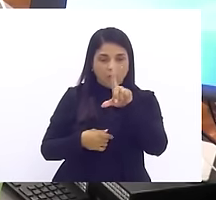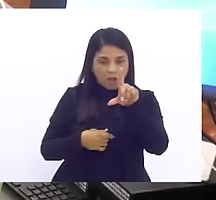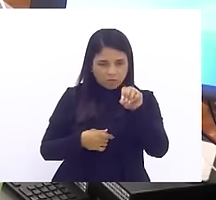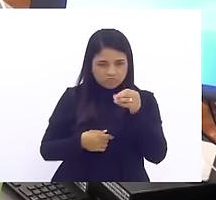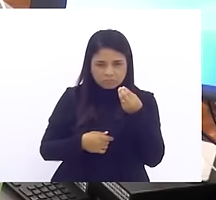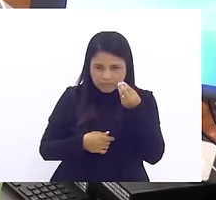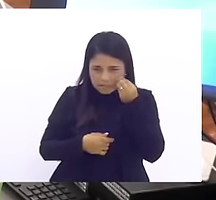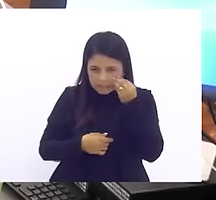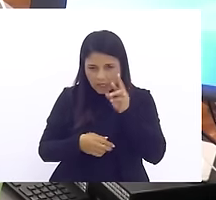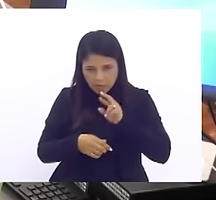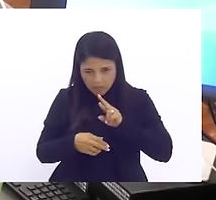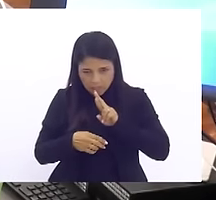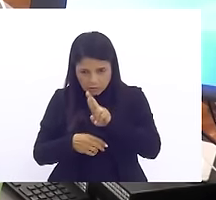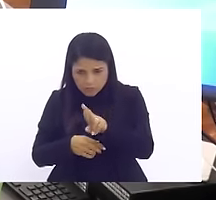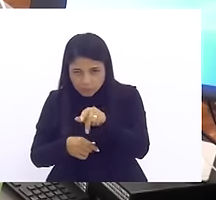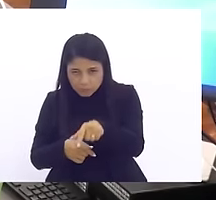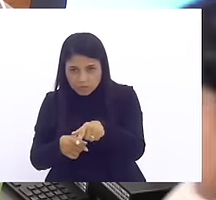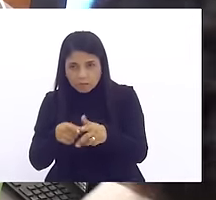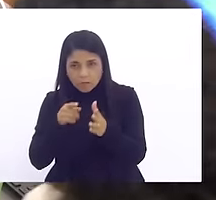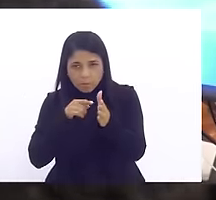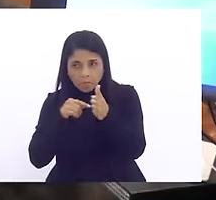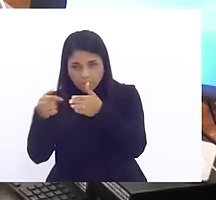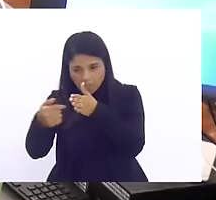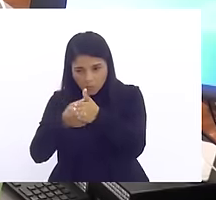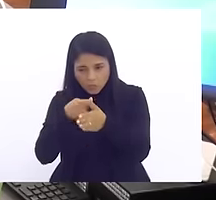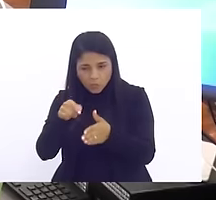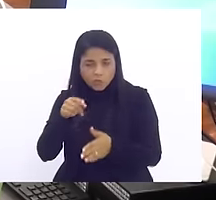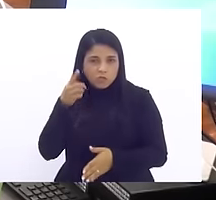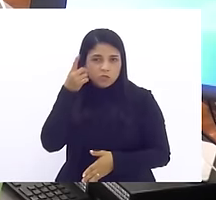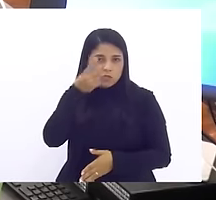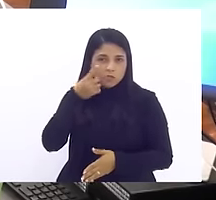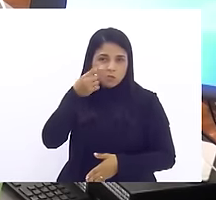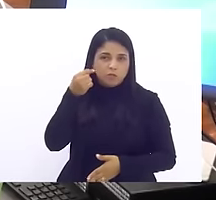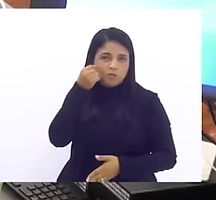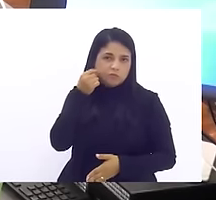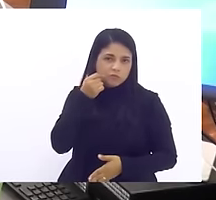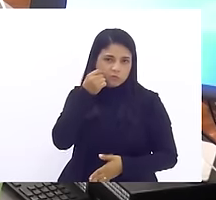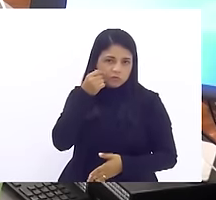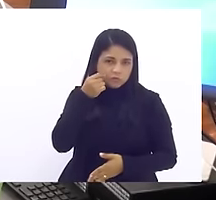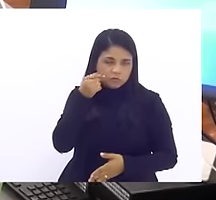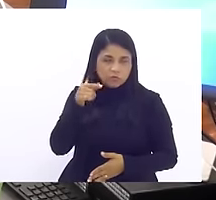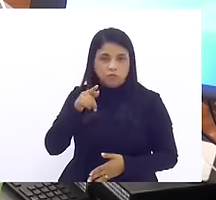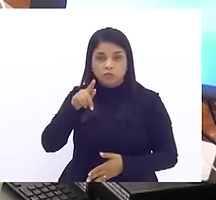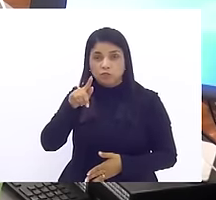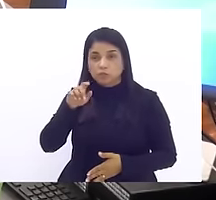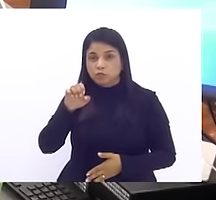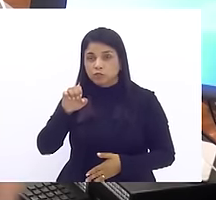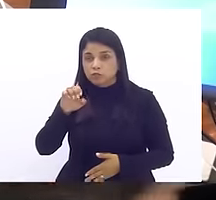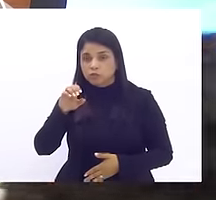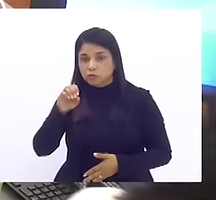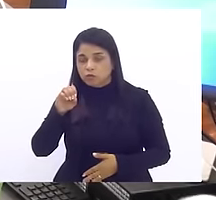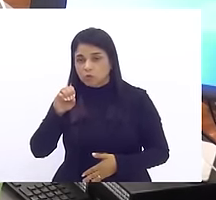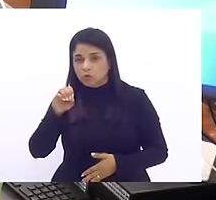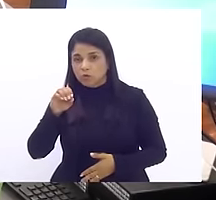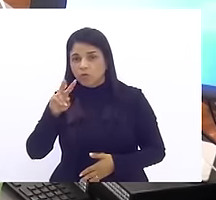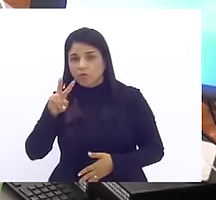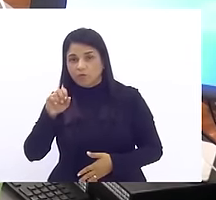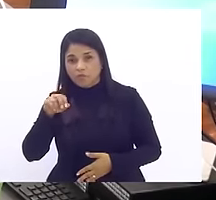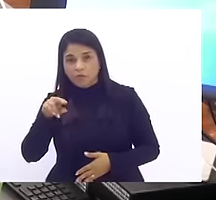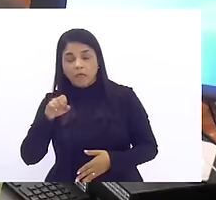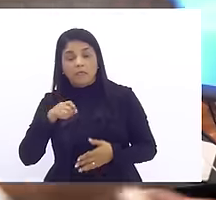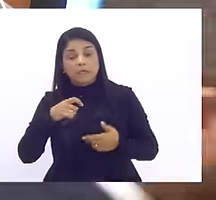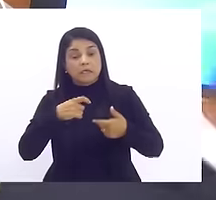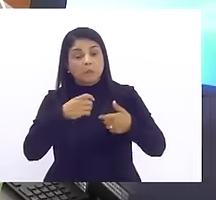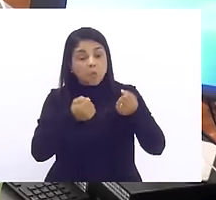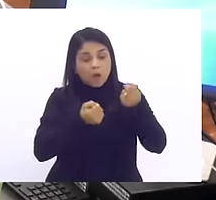responder para nós essa pergunta Deputado Giovani Ratinho de Quem determina para onde vai o carro uma vez rebocado